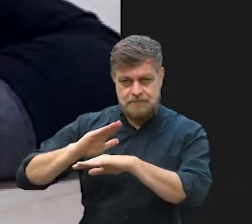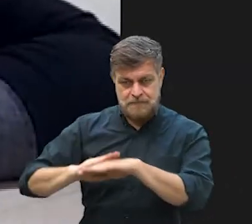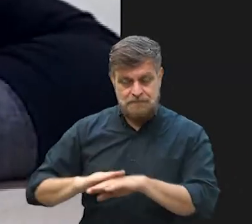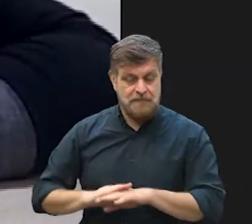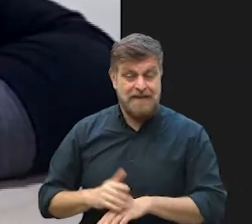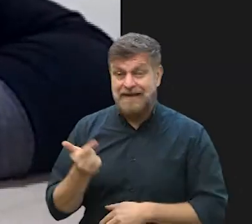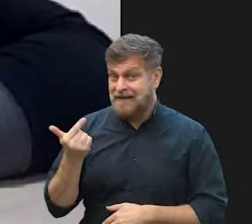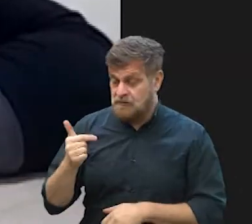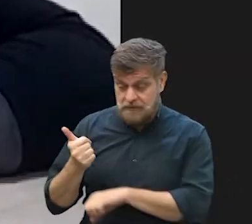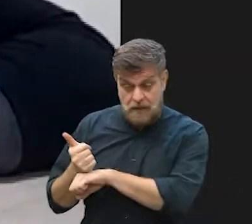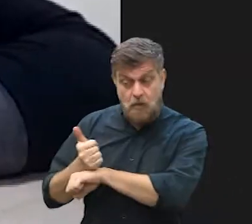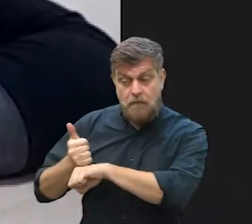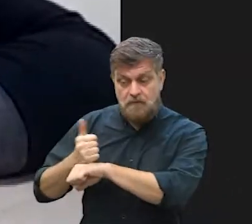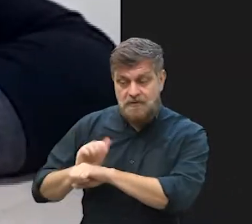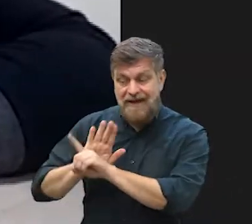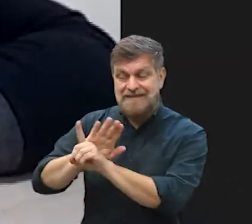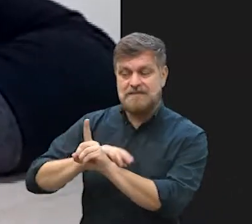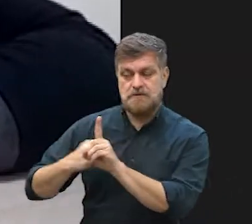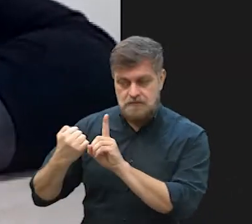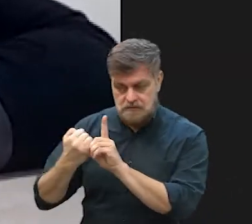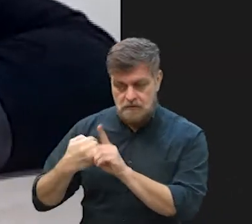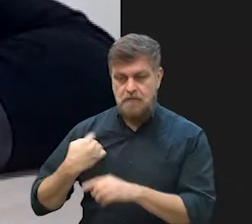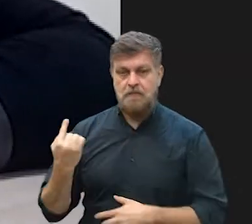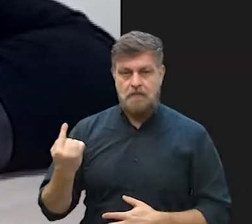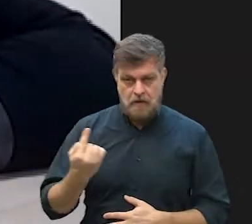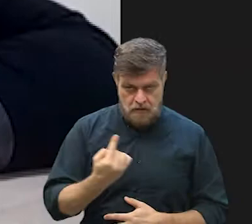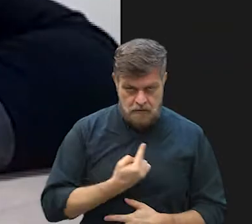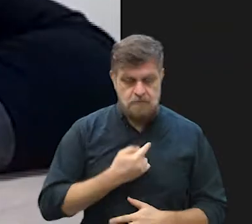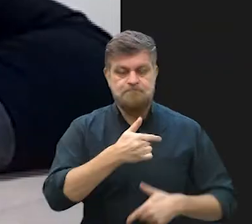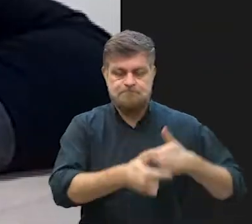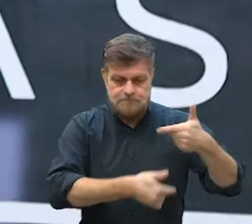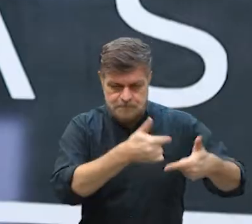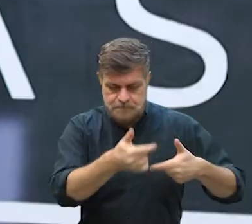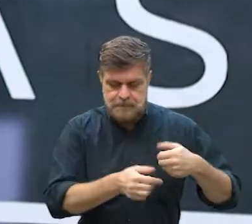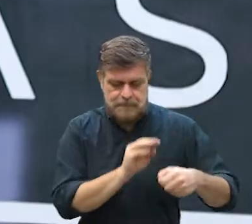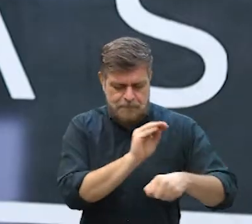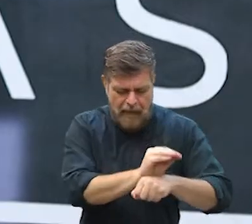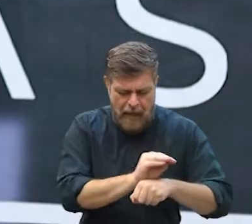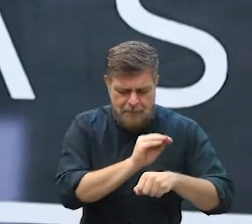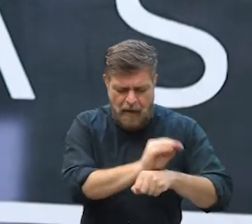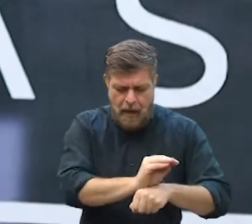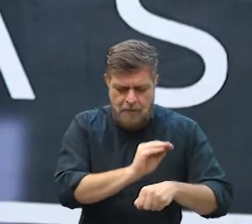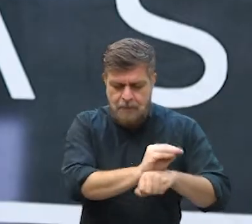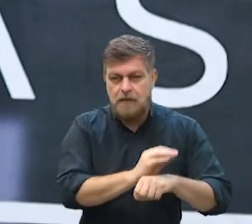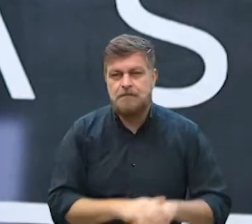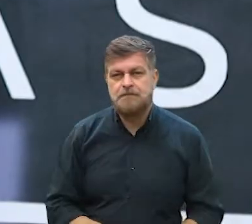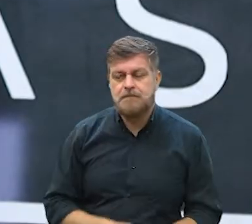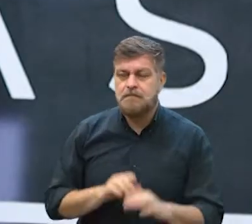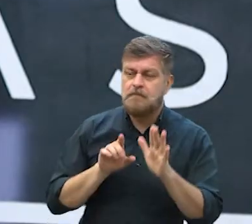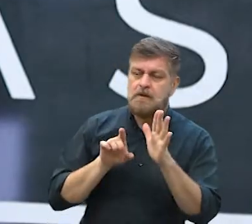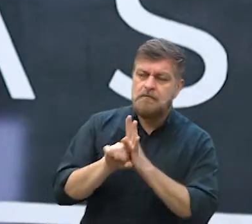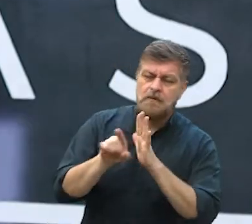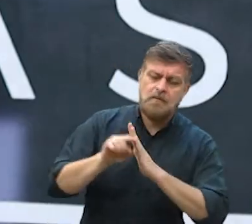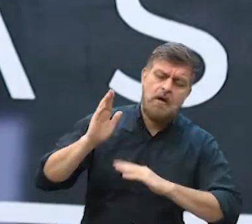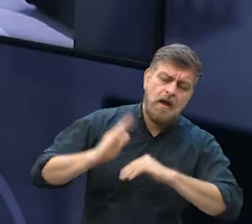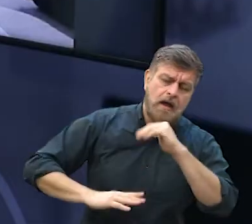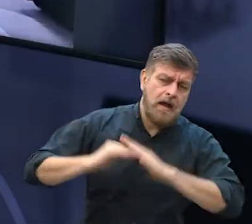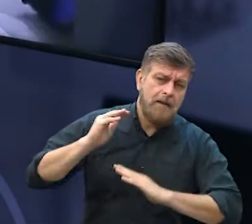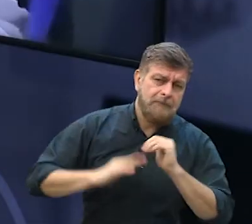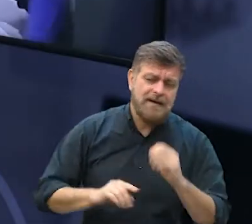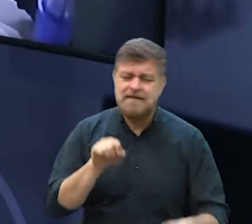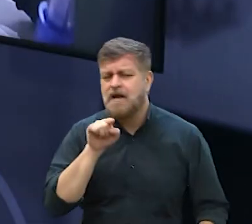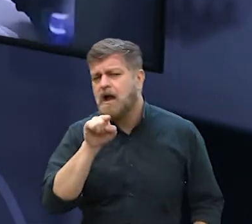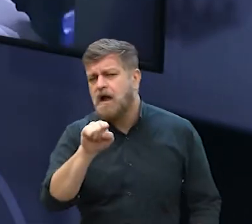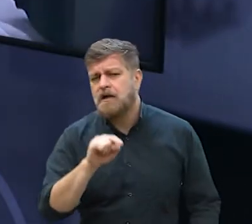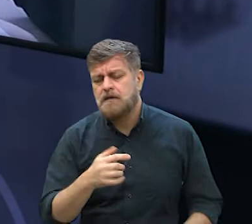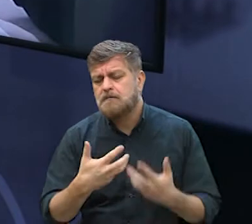tendo um profissional, nós continuamos oferecendo aqui no Instituto. E essas atividades que são executadas aí, como